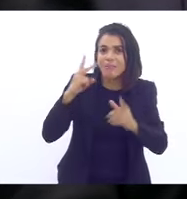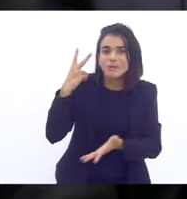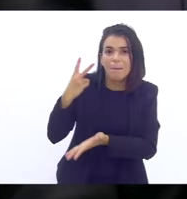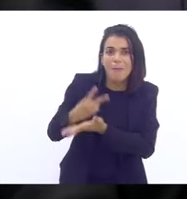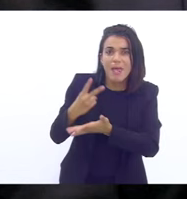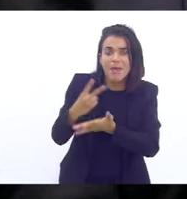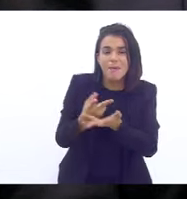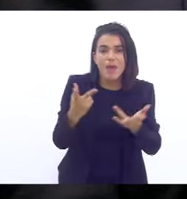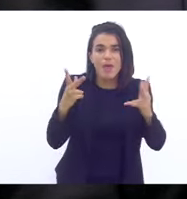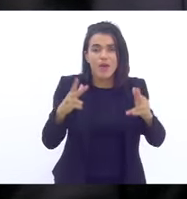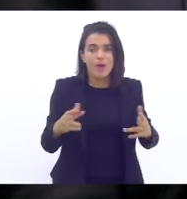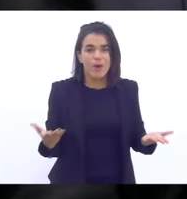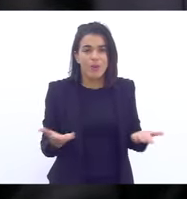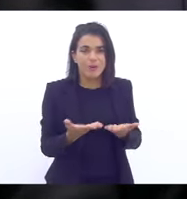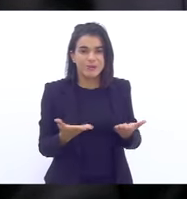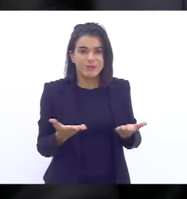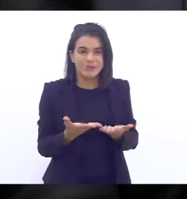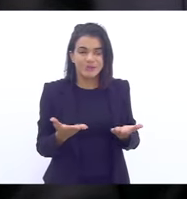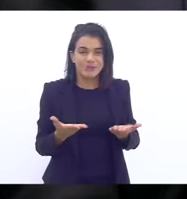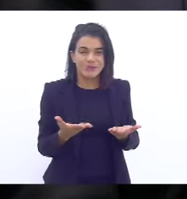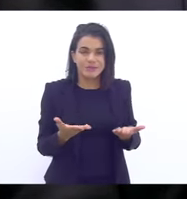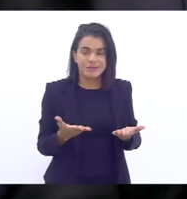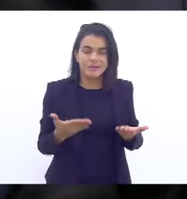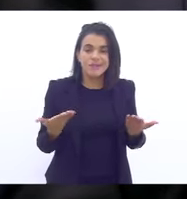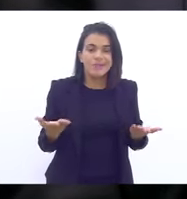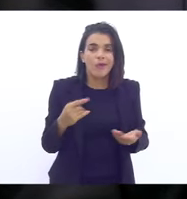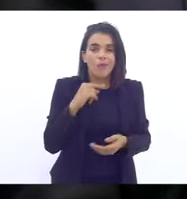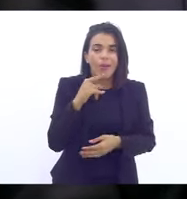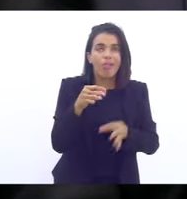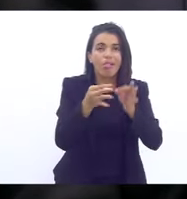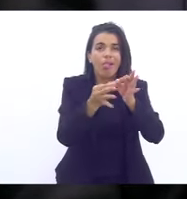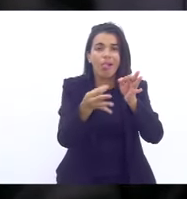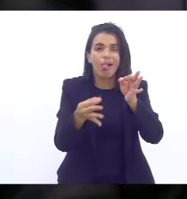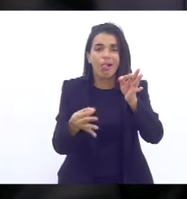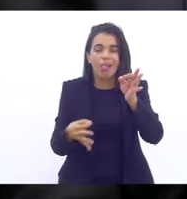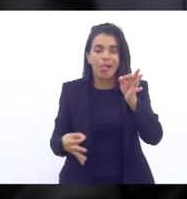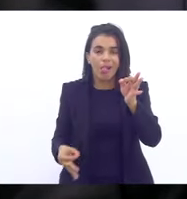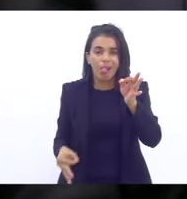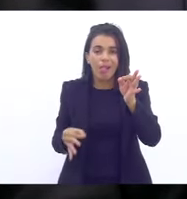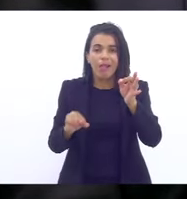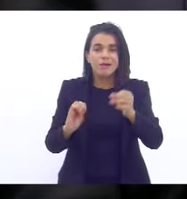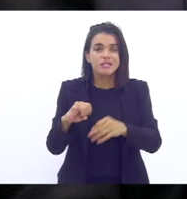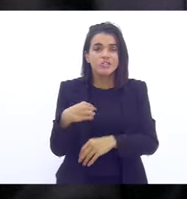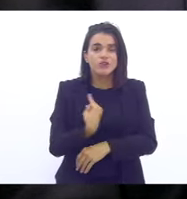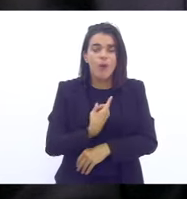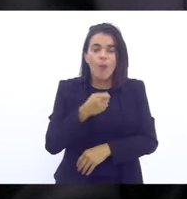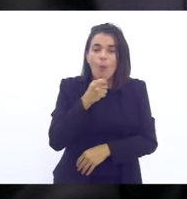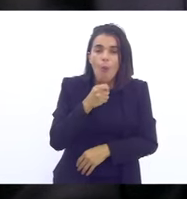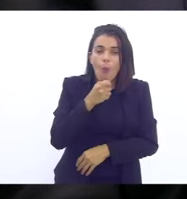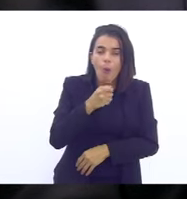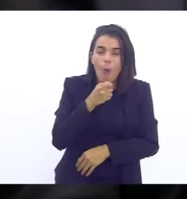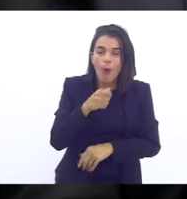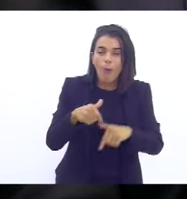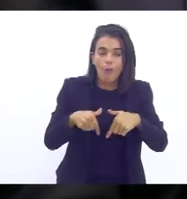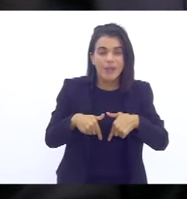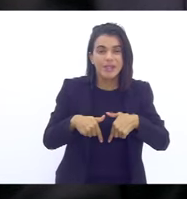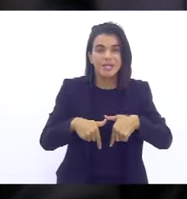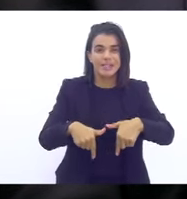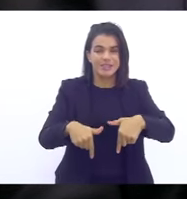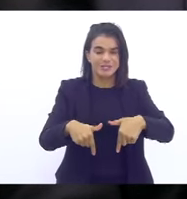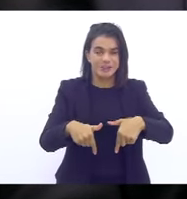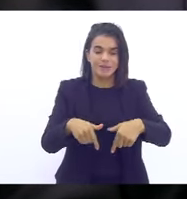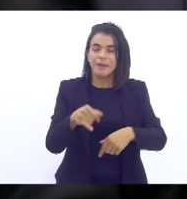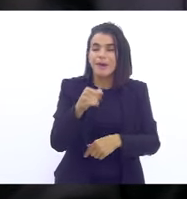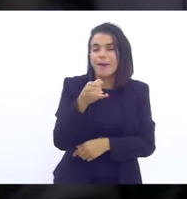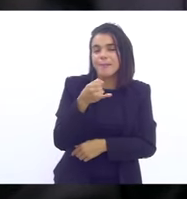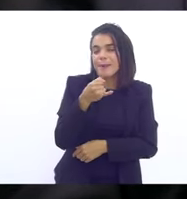mesmas reclamações. Então, não adianta eu me alongar muito se a gente não tiver uma iniciativa. Ontem,